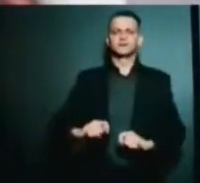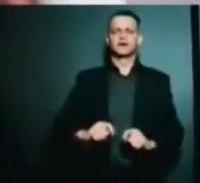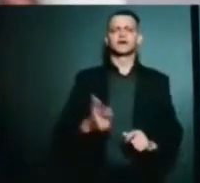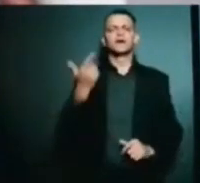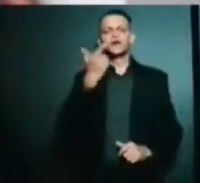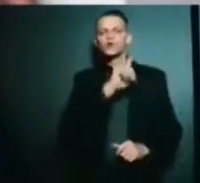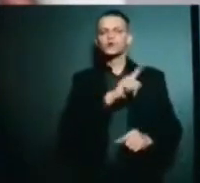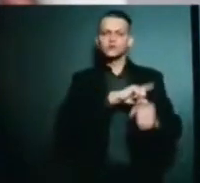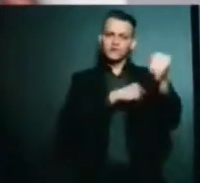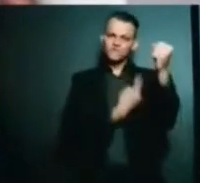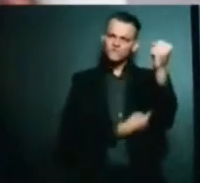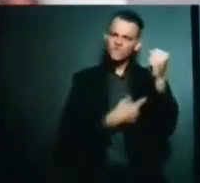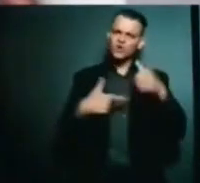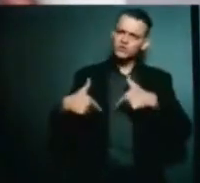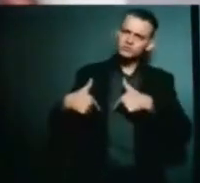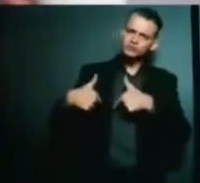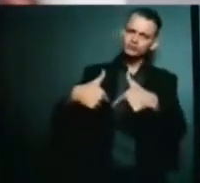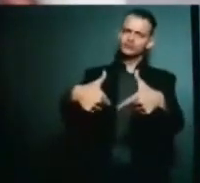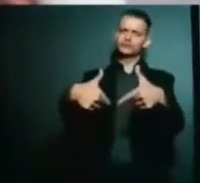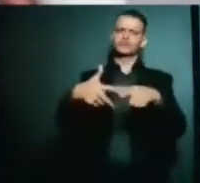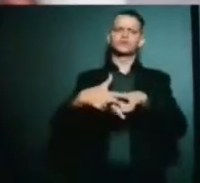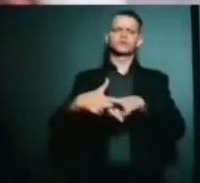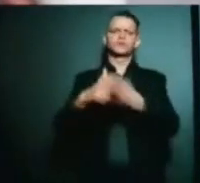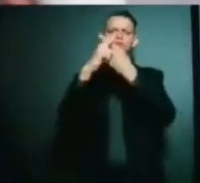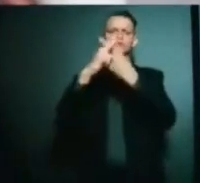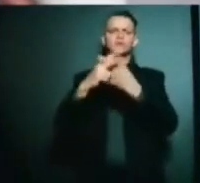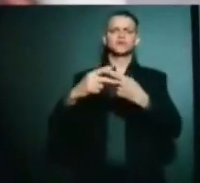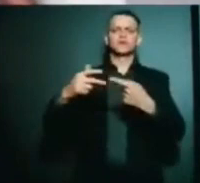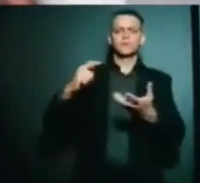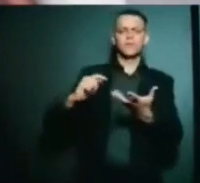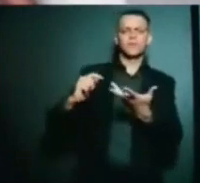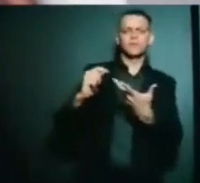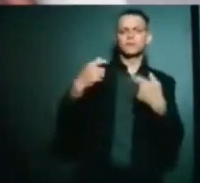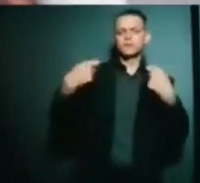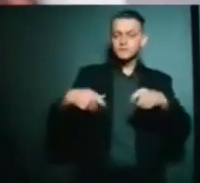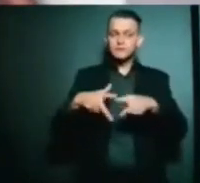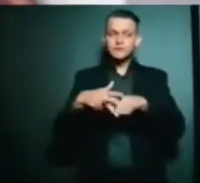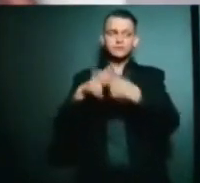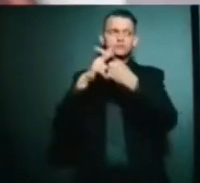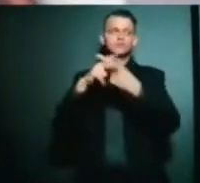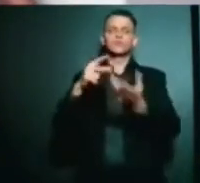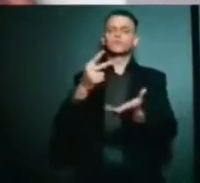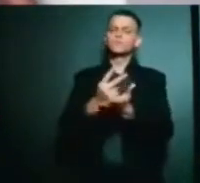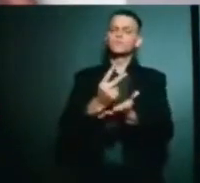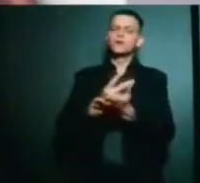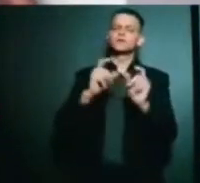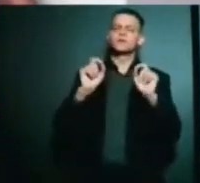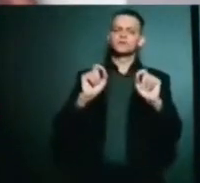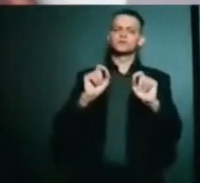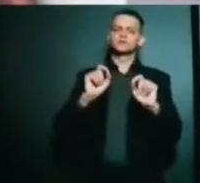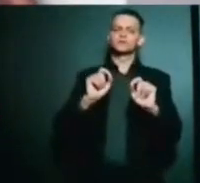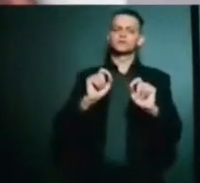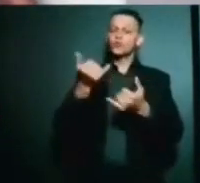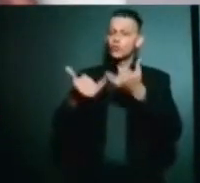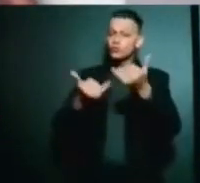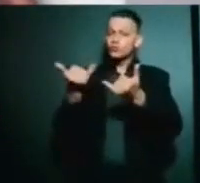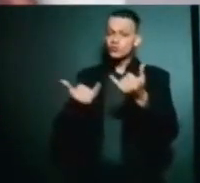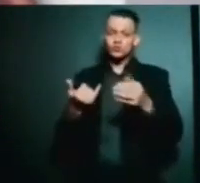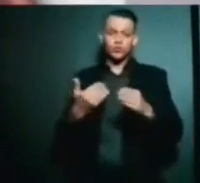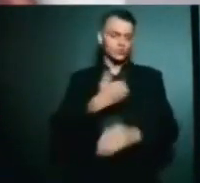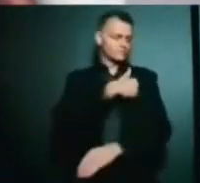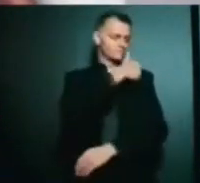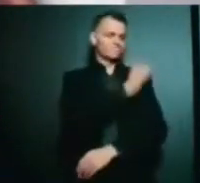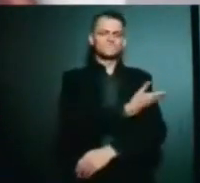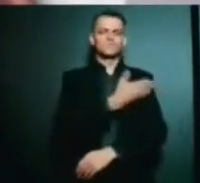nossas forças e que a gente vai consertar as coisas que precisam ser consertadas, mesmo quando o jogo do outro lado é um